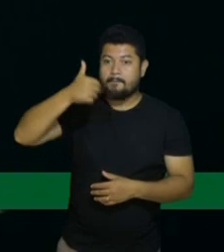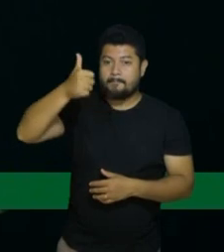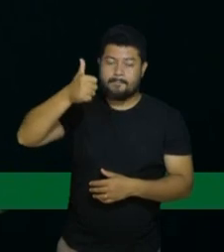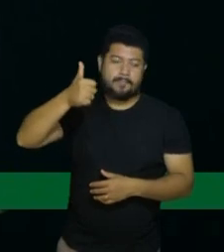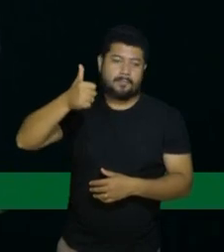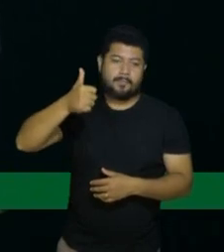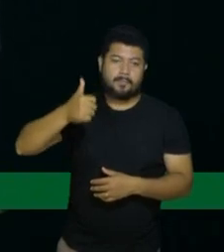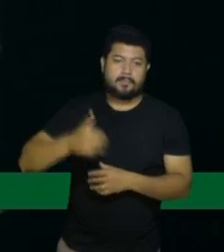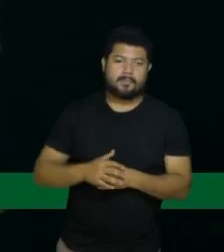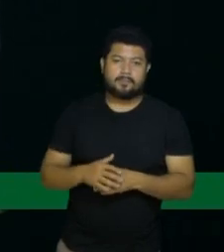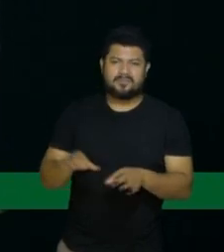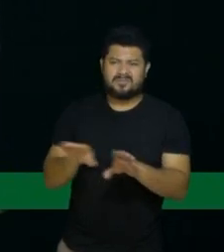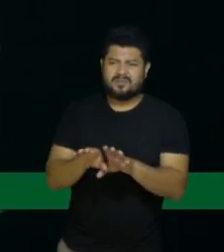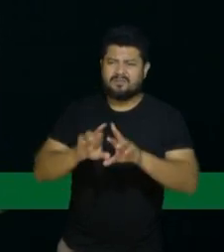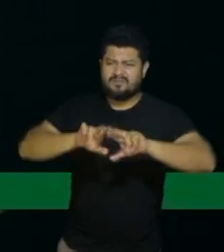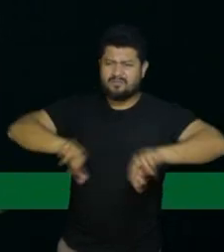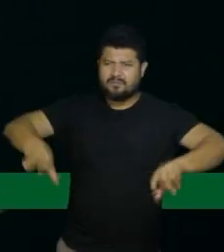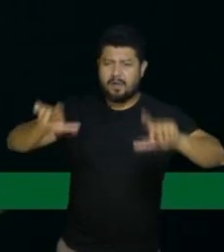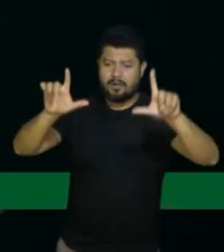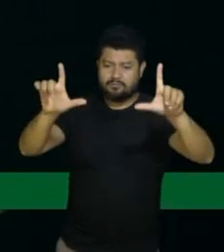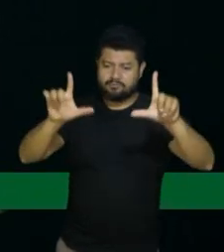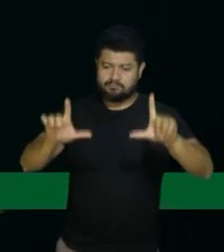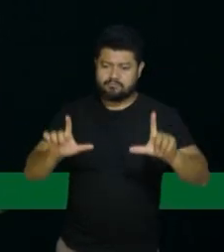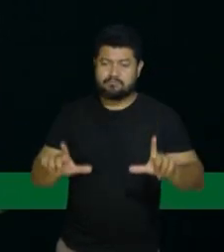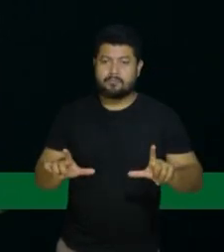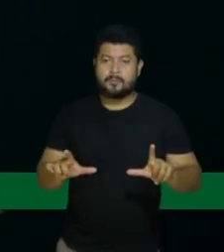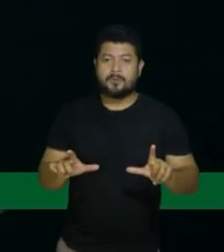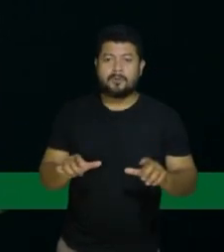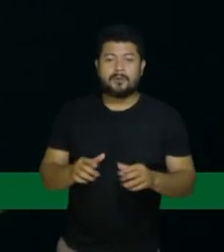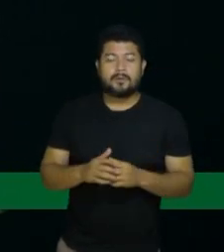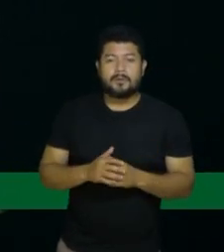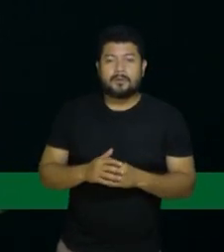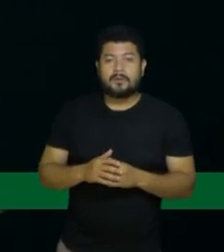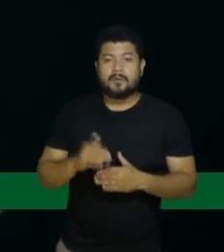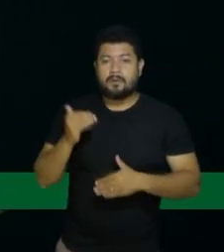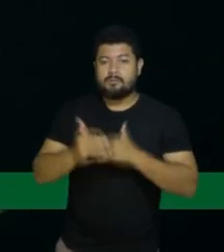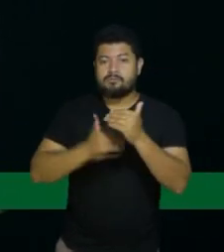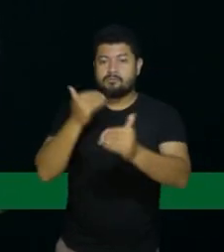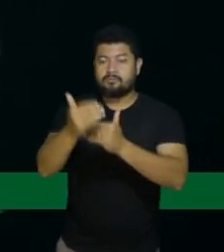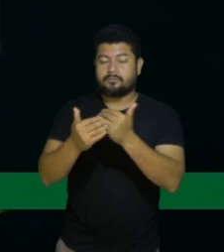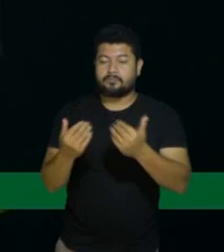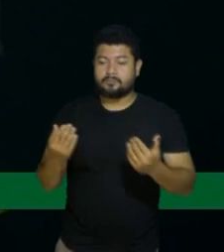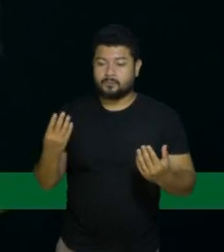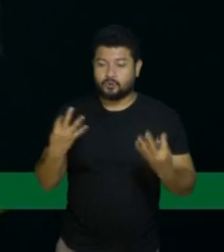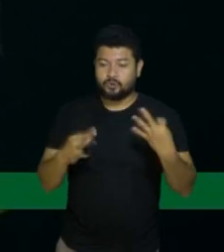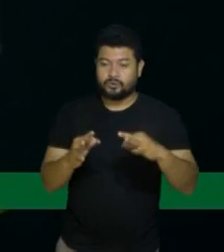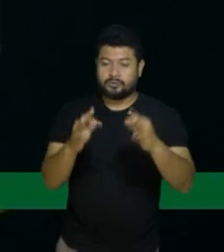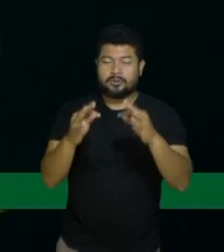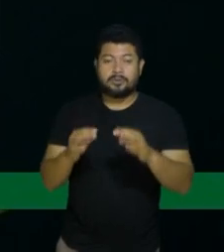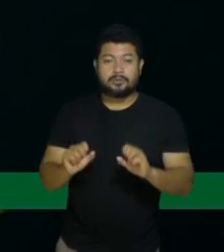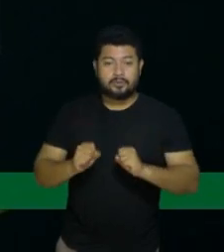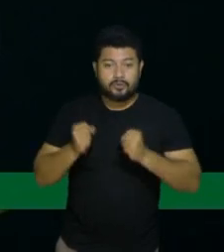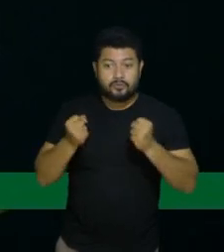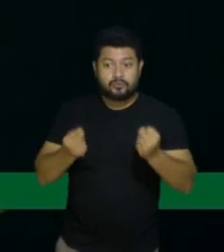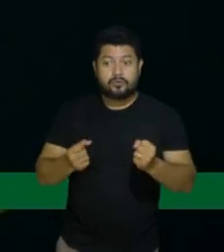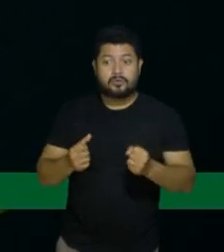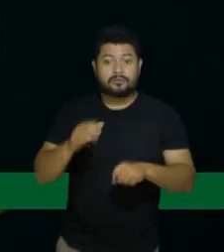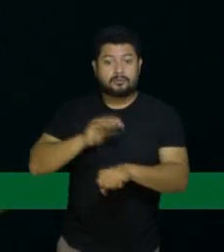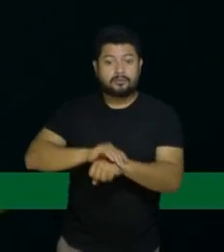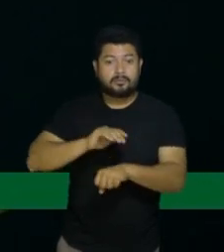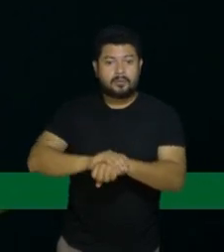Vários avanços um esforço muito grande de todos os colaboradores médicos e